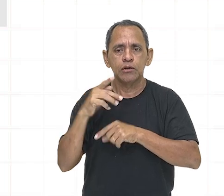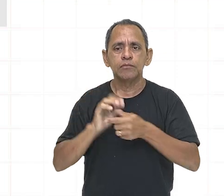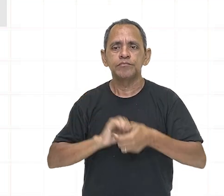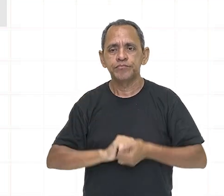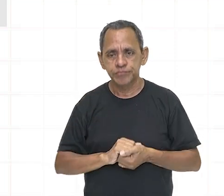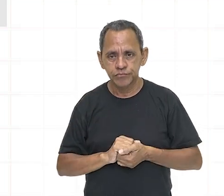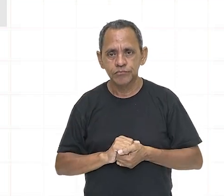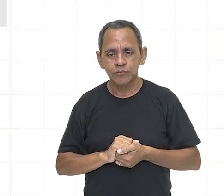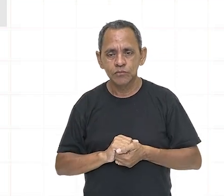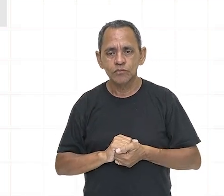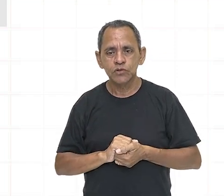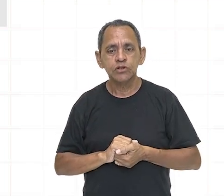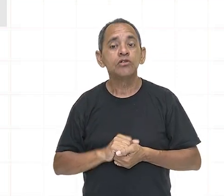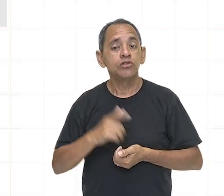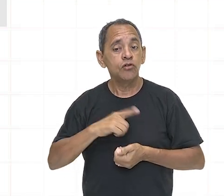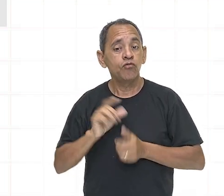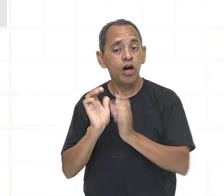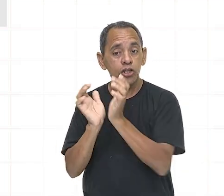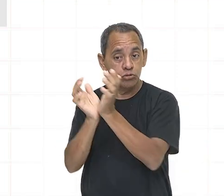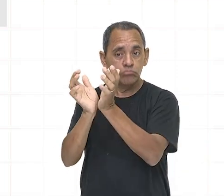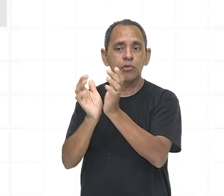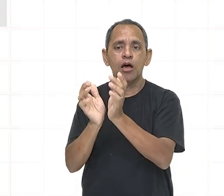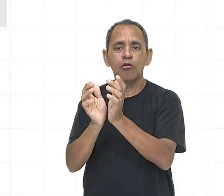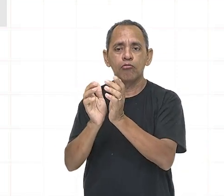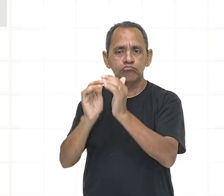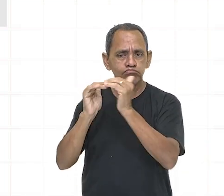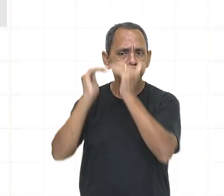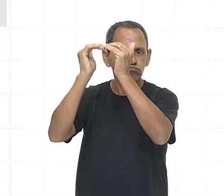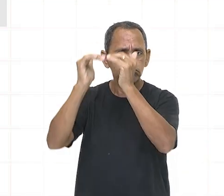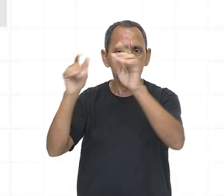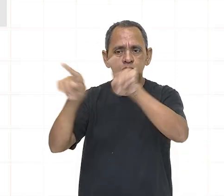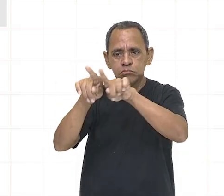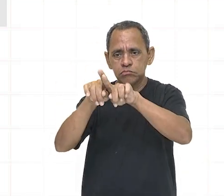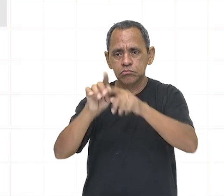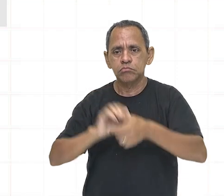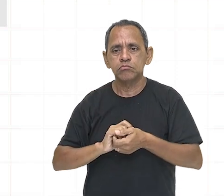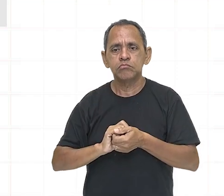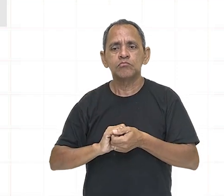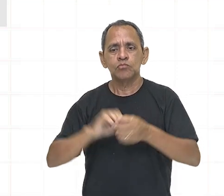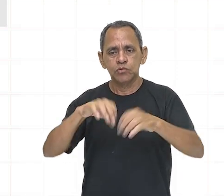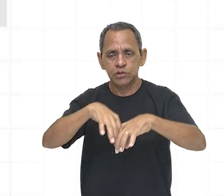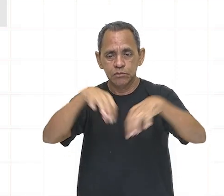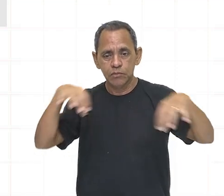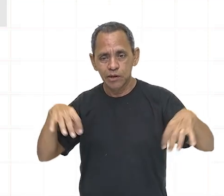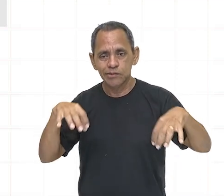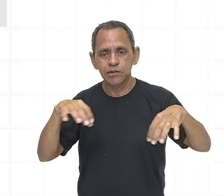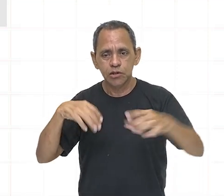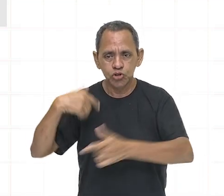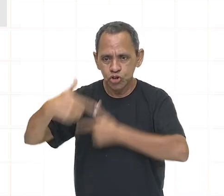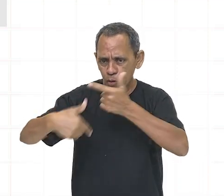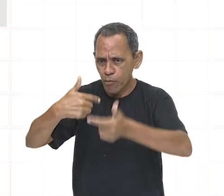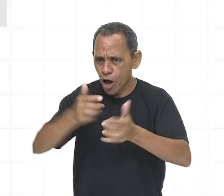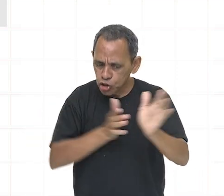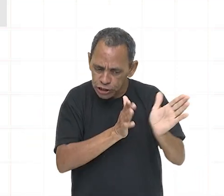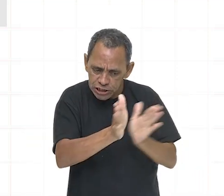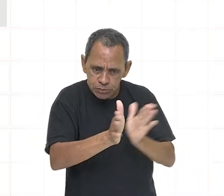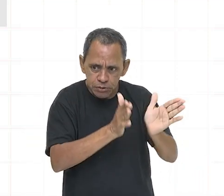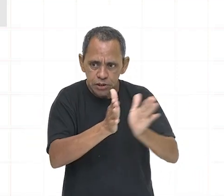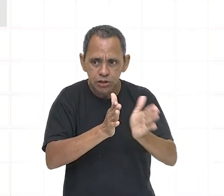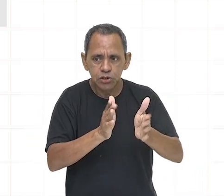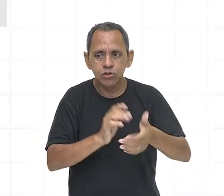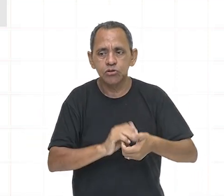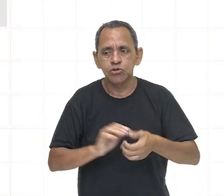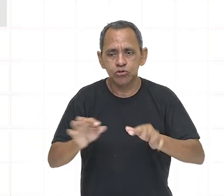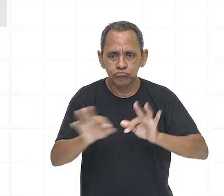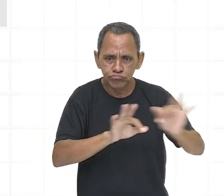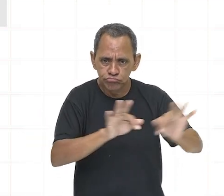os nobres, tá? Então, tudo isso começa com essa divisão do trabalho aí no período da Antiguidade, na Era Clássica.